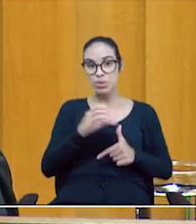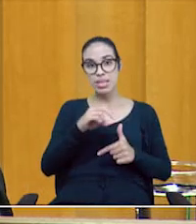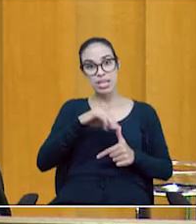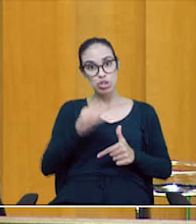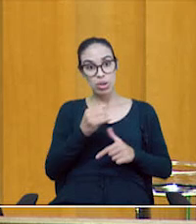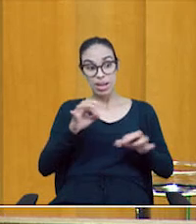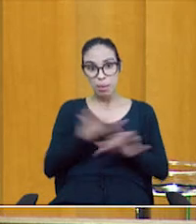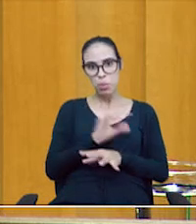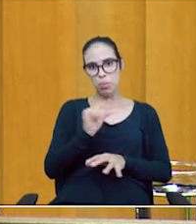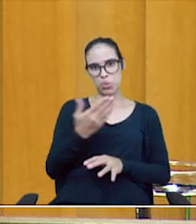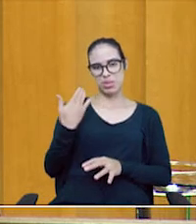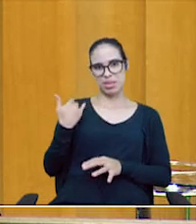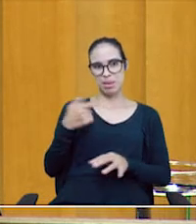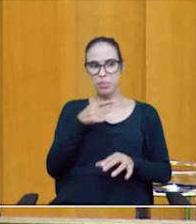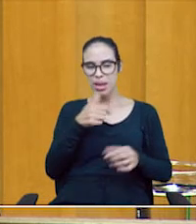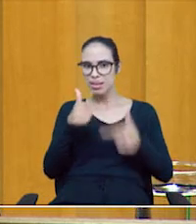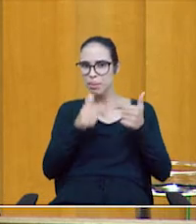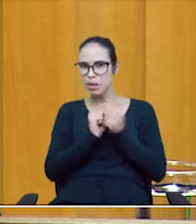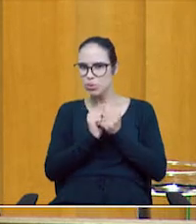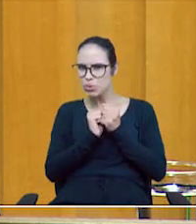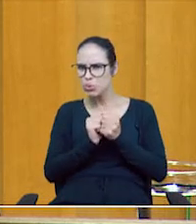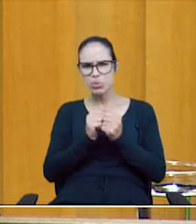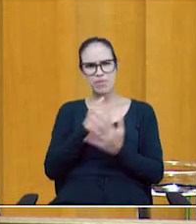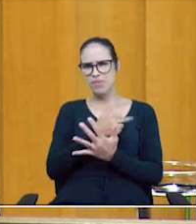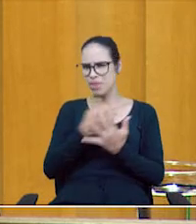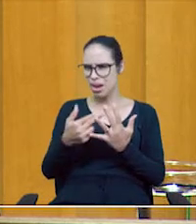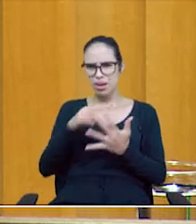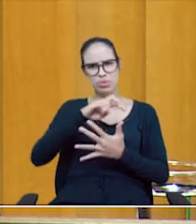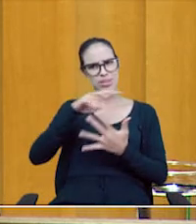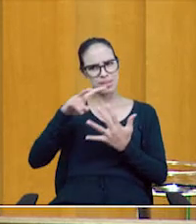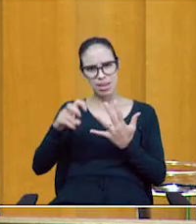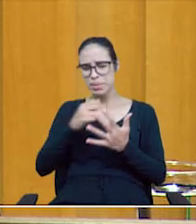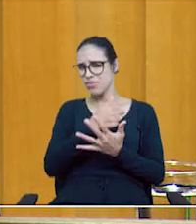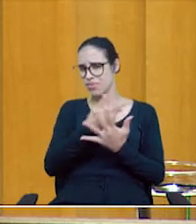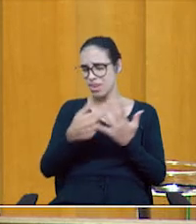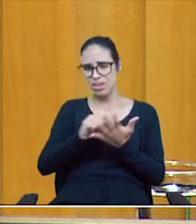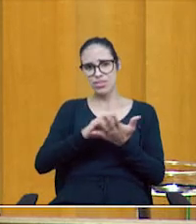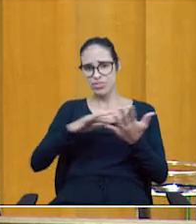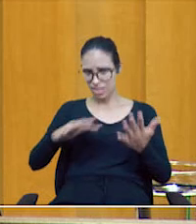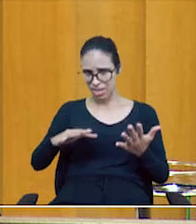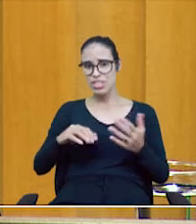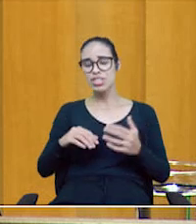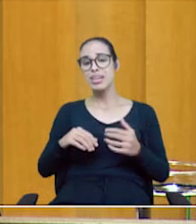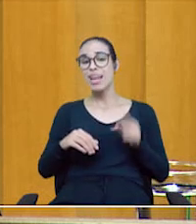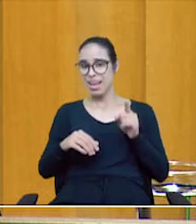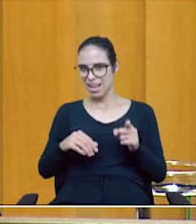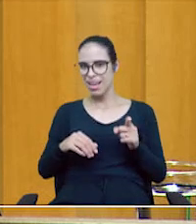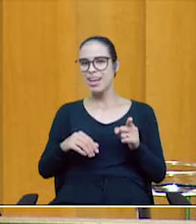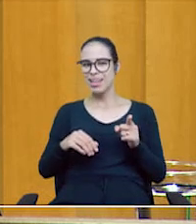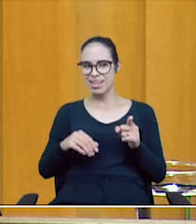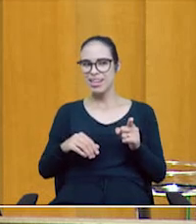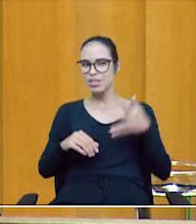parceira da Justiça do Trabalho em inúmeras demandas. Ela, seguramente, o senhor já tivera o privilégio de poder ouvi-la e